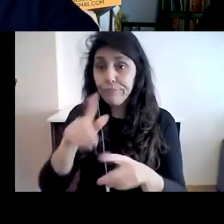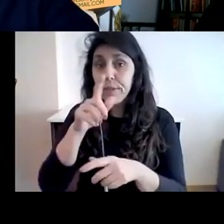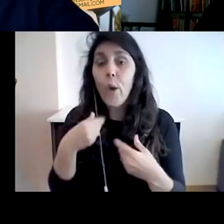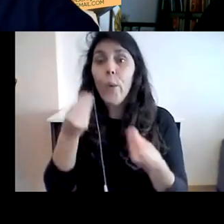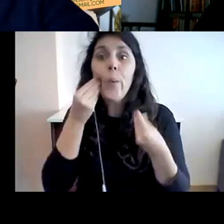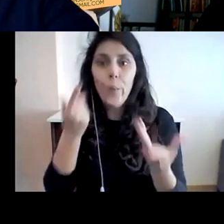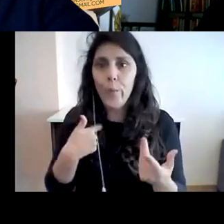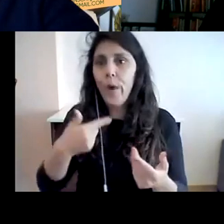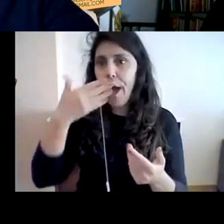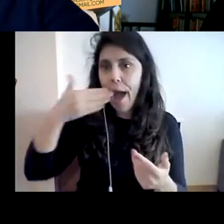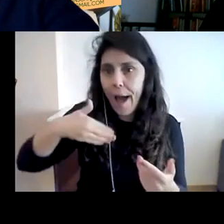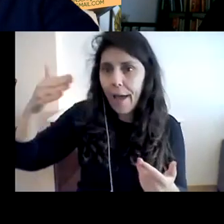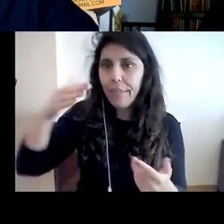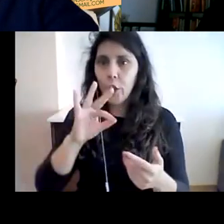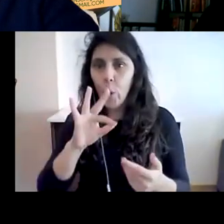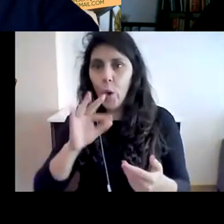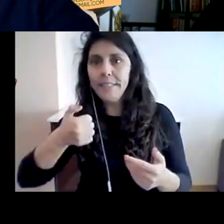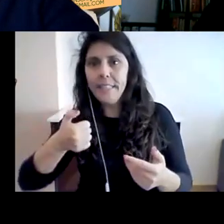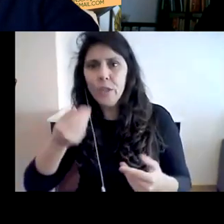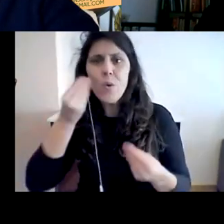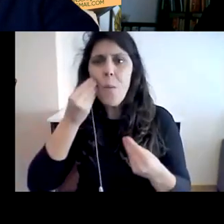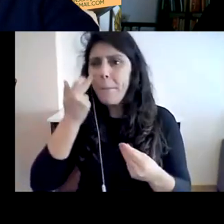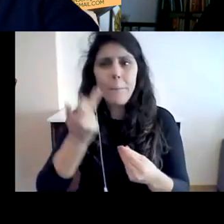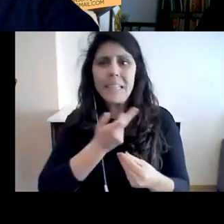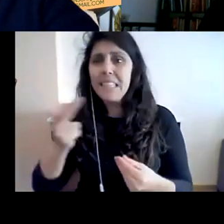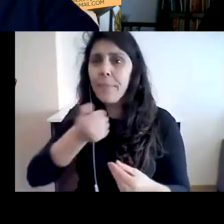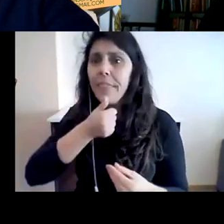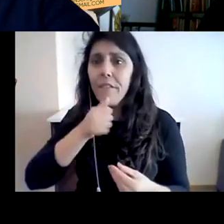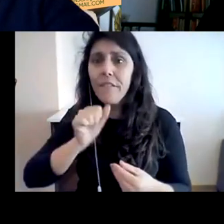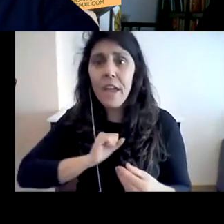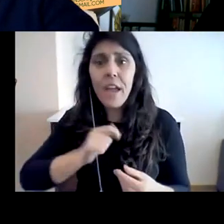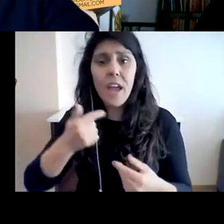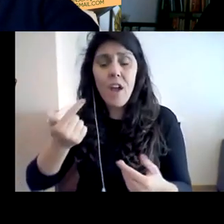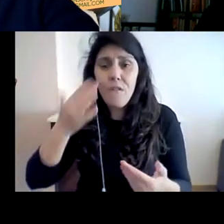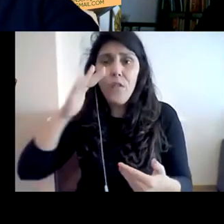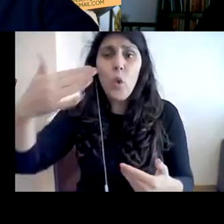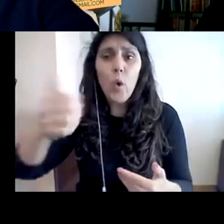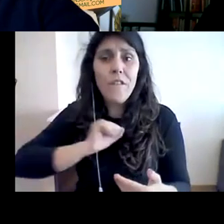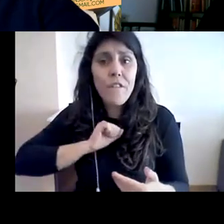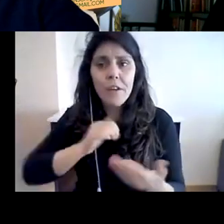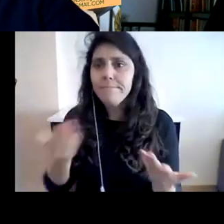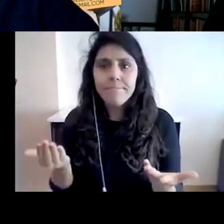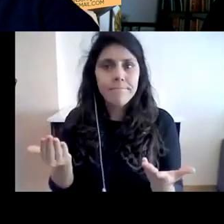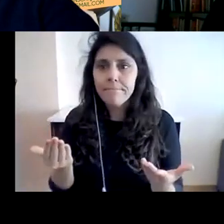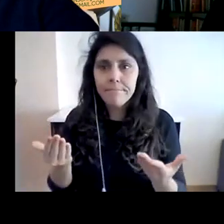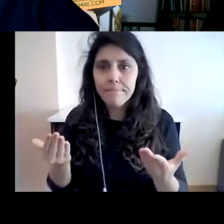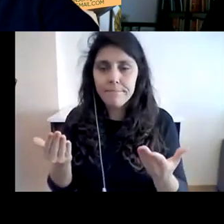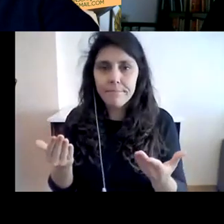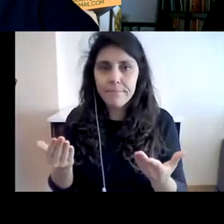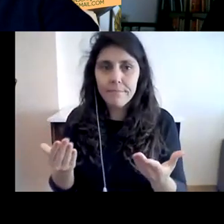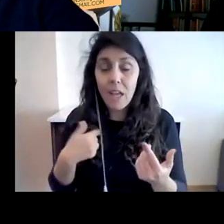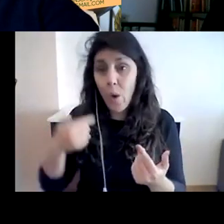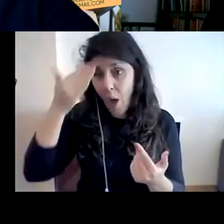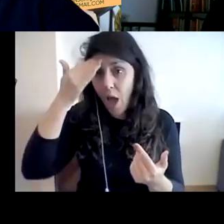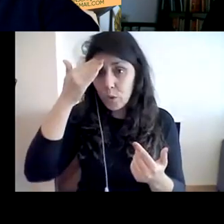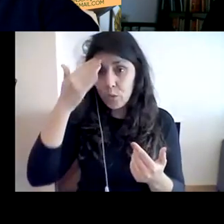15 anos, poderia ter uma decisão vinculativa sobre aquilo que eu queria seguir no ensino profissional? Eu creio que,